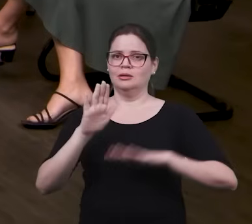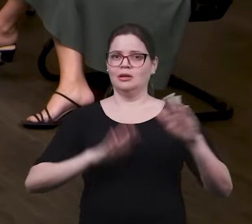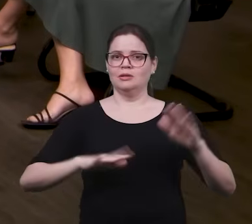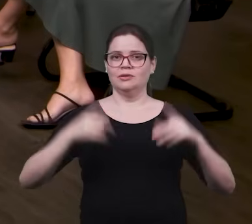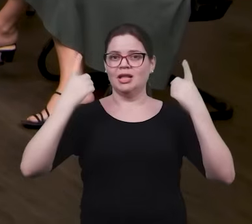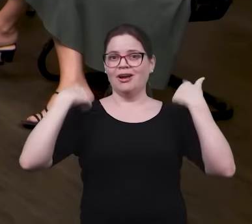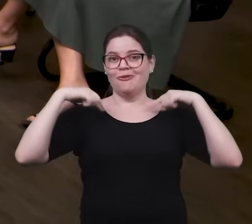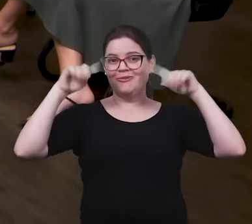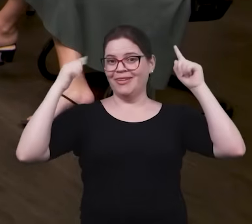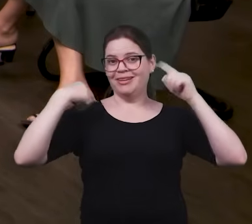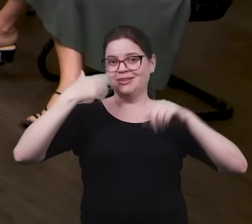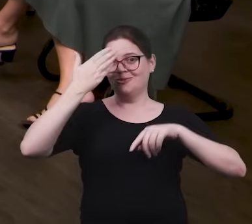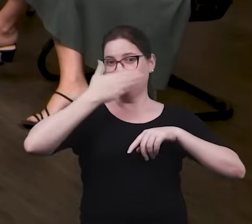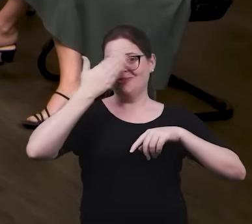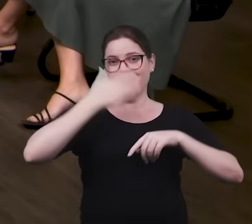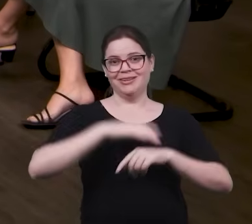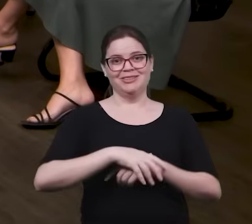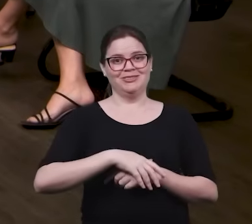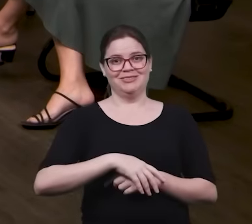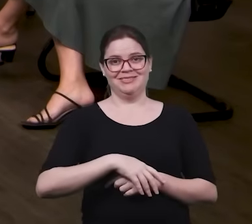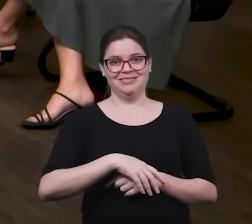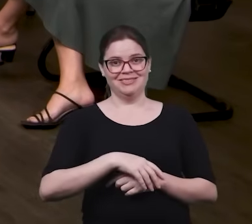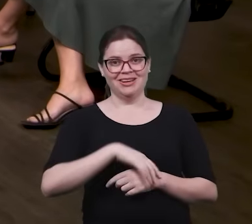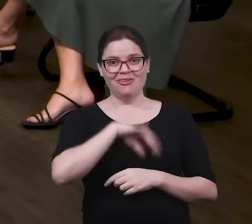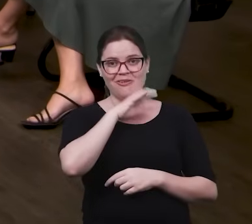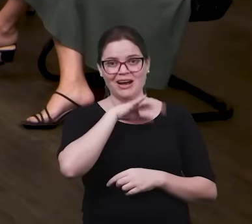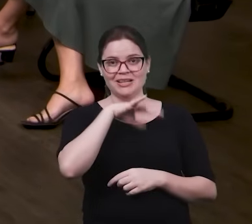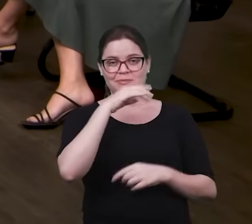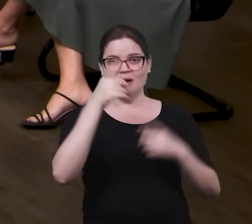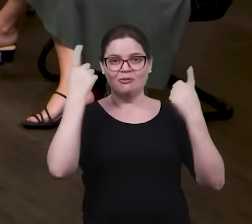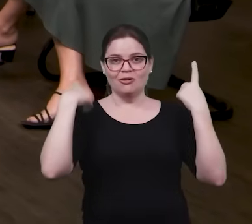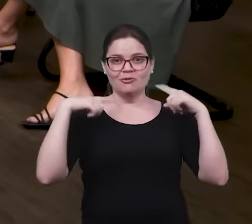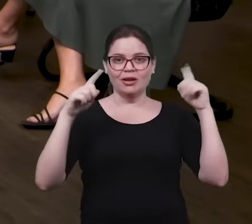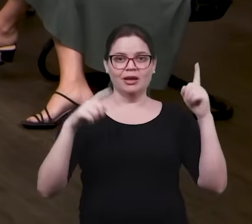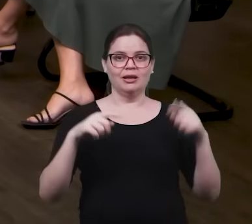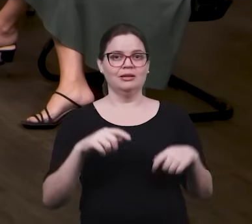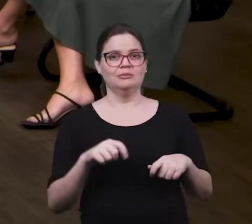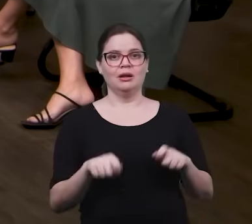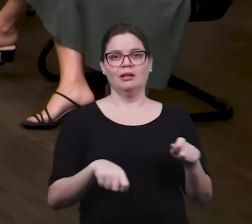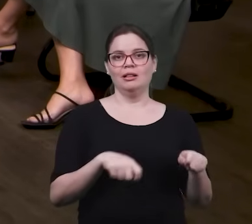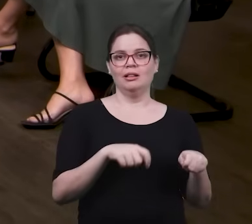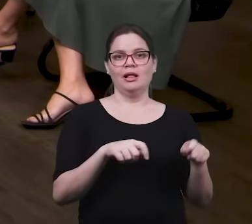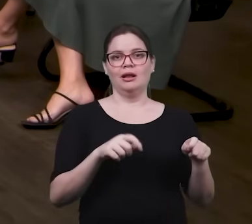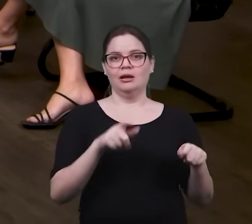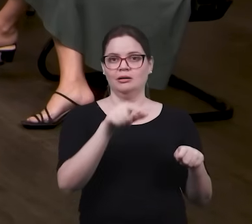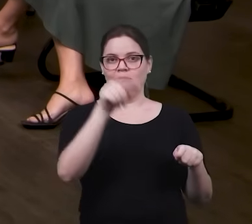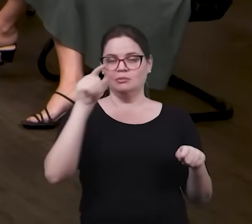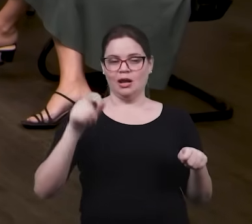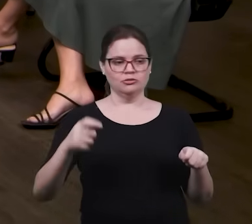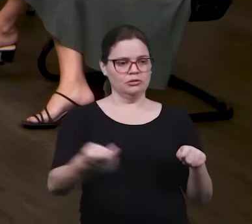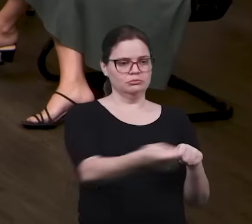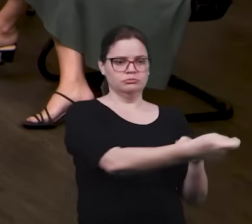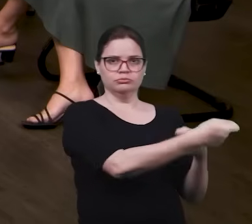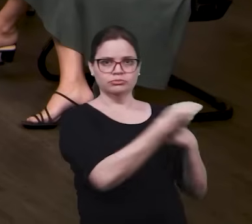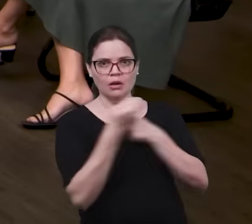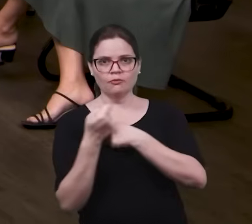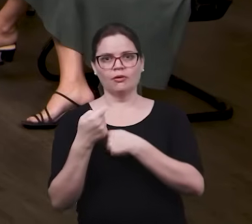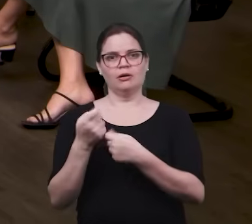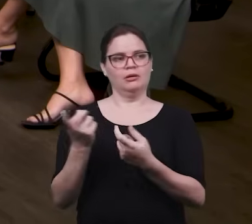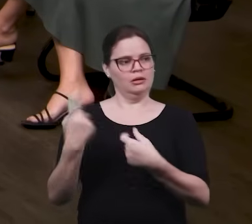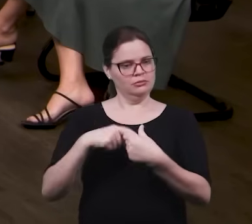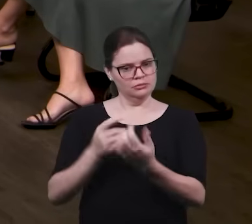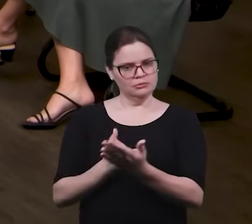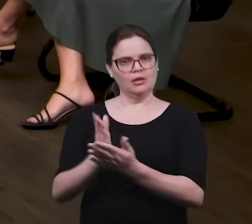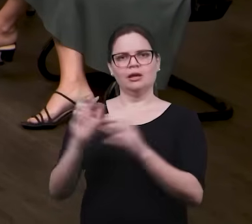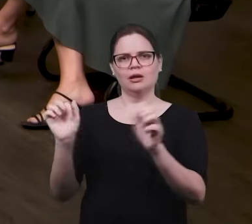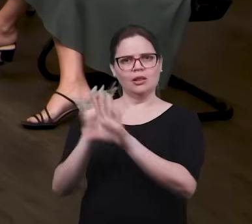própria característica da ovelha, eventualmente vamos para um lado ou para o outro, e o pastor vai lá e puxa de volta Exatamente. com o cajado. E glória a Deus por isso. Amém. Porque é para o